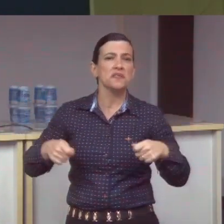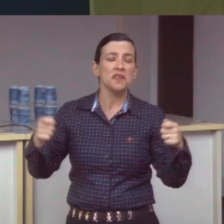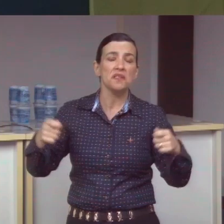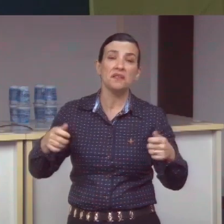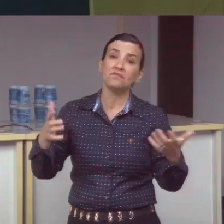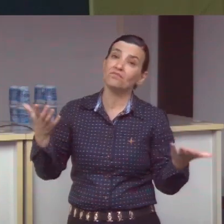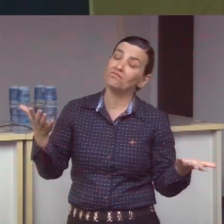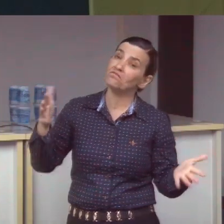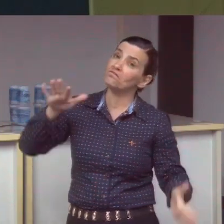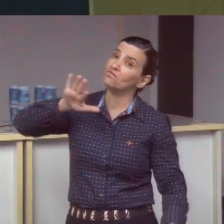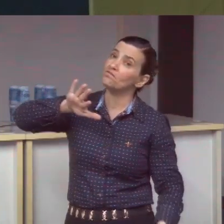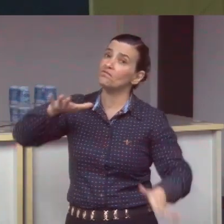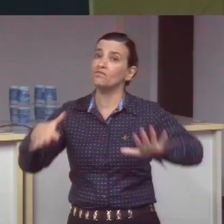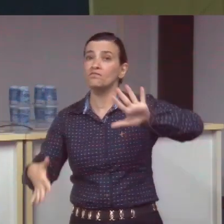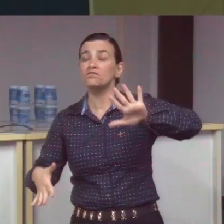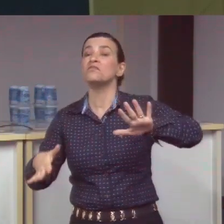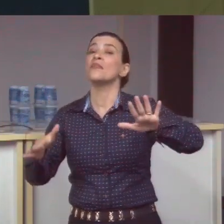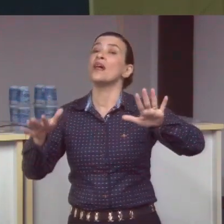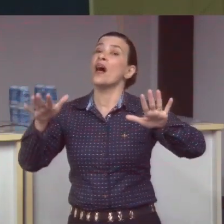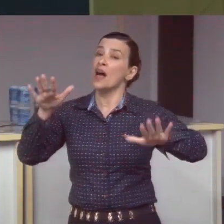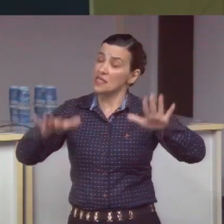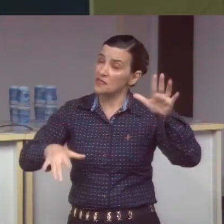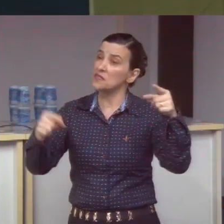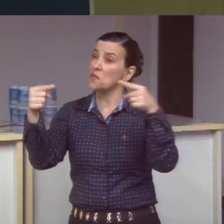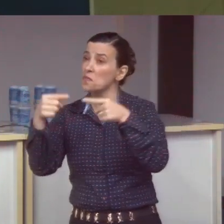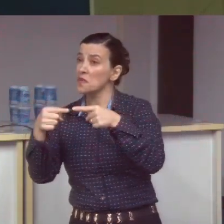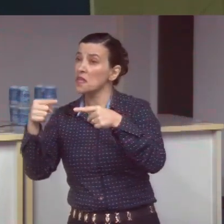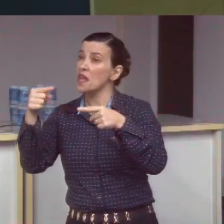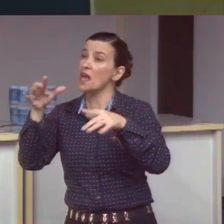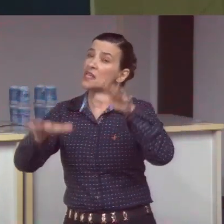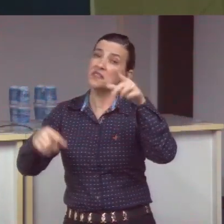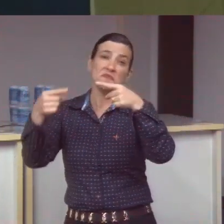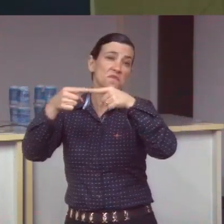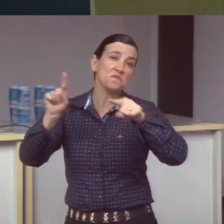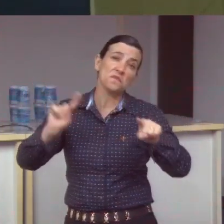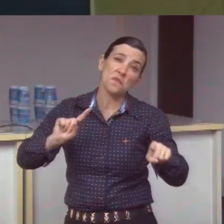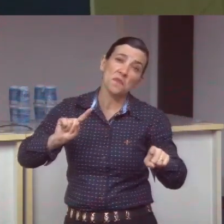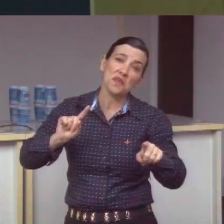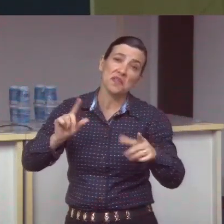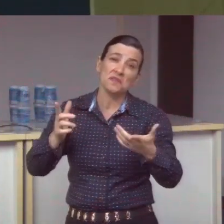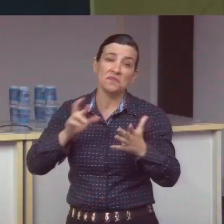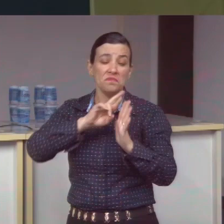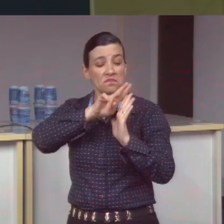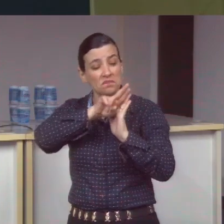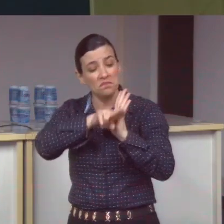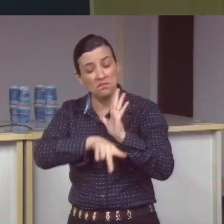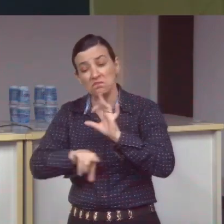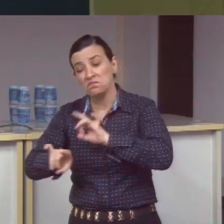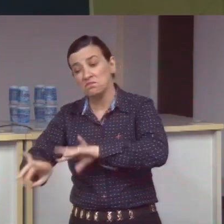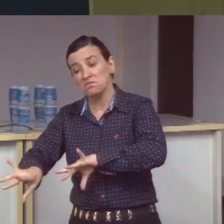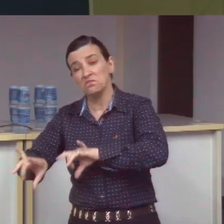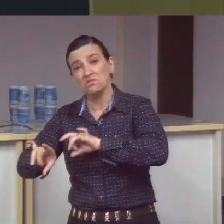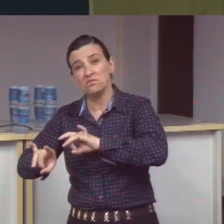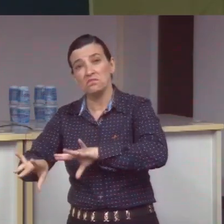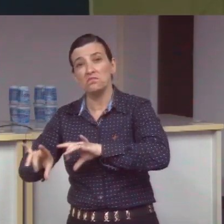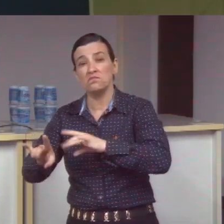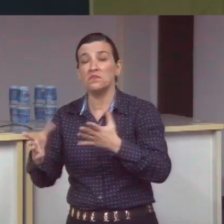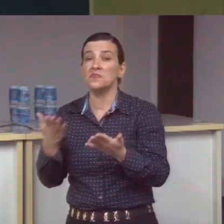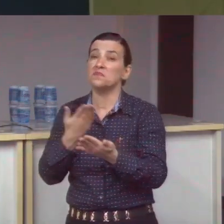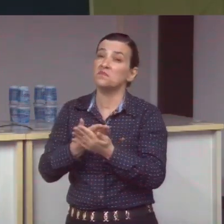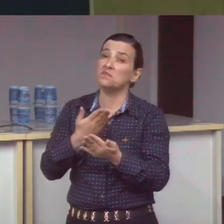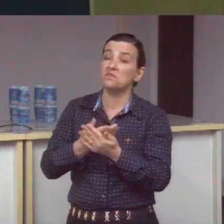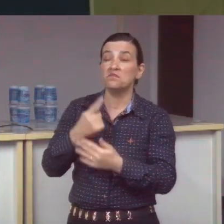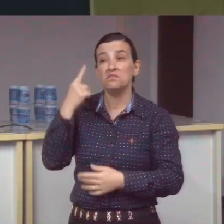não no desastre, e talvez não na maneira como estão sendo utilizadas no